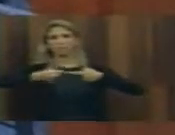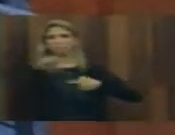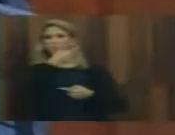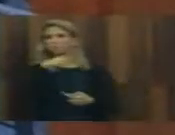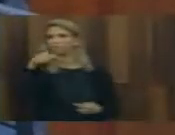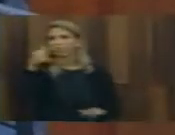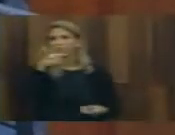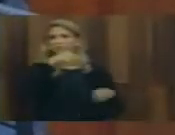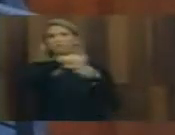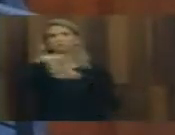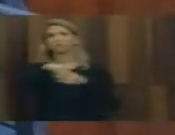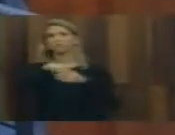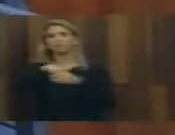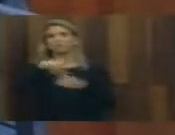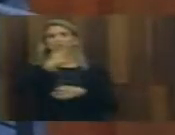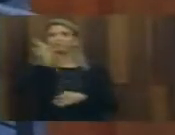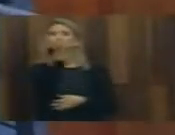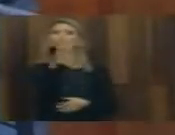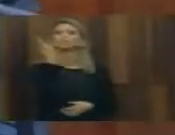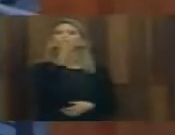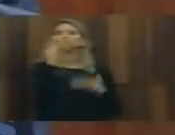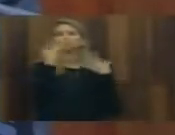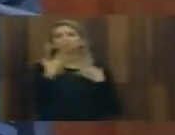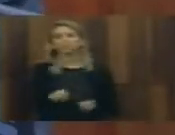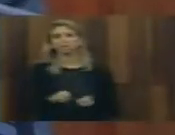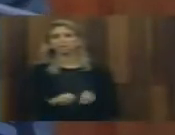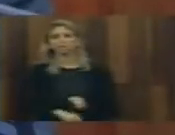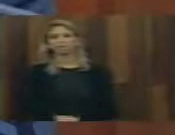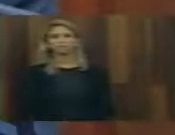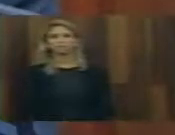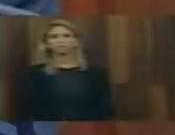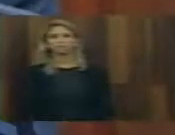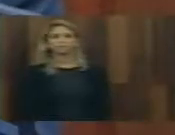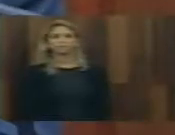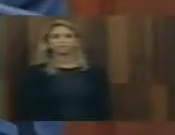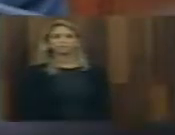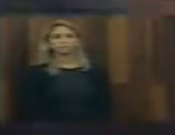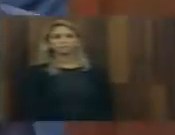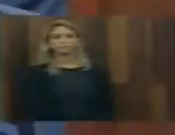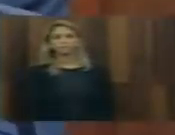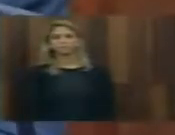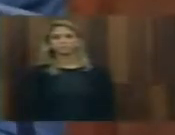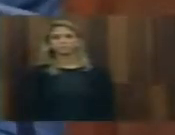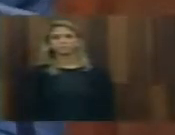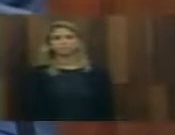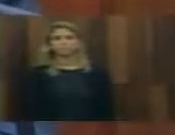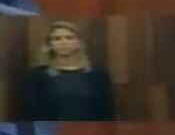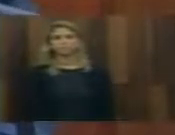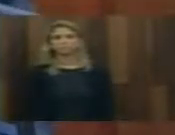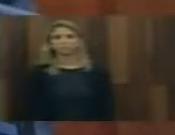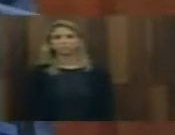queira discutir, em votação. Os favoráveis permaneçam como estão, aprovado por unanimidade.